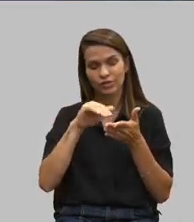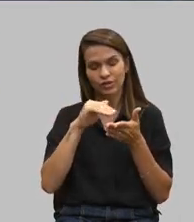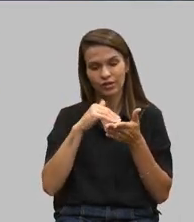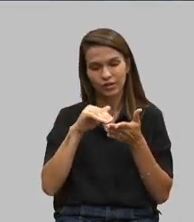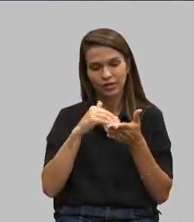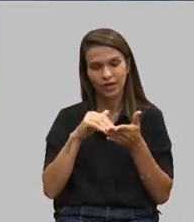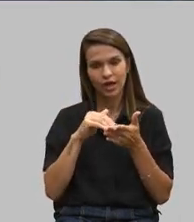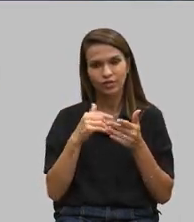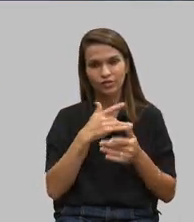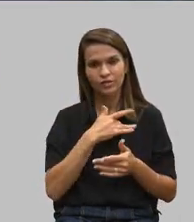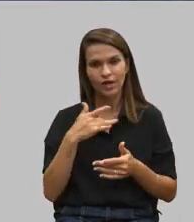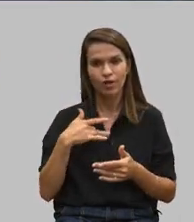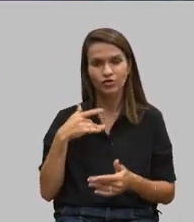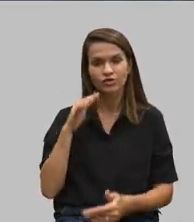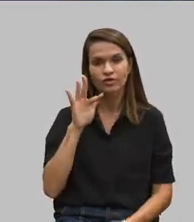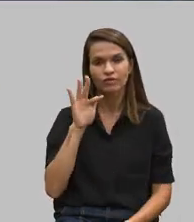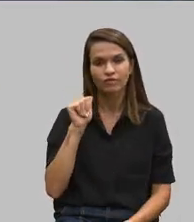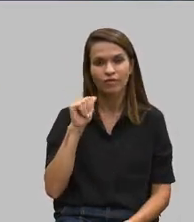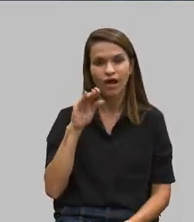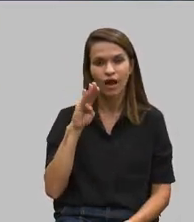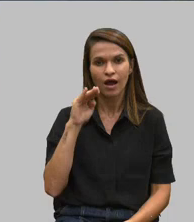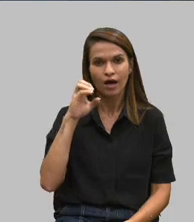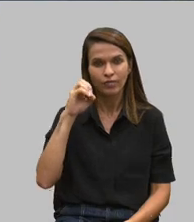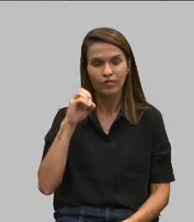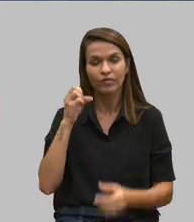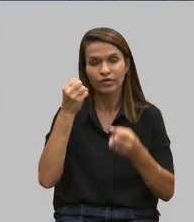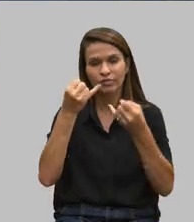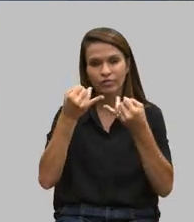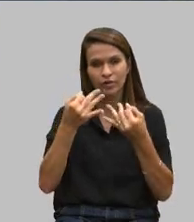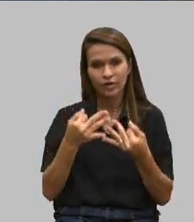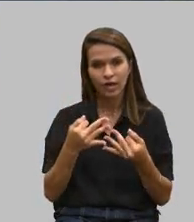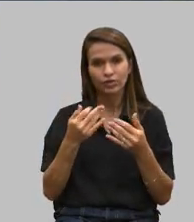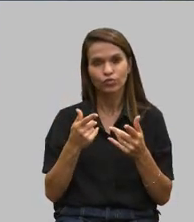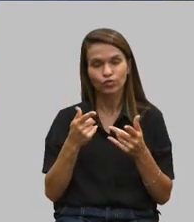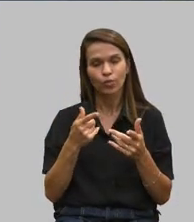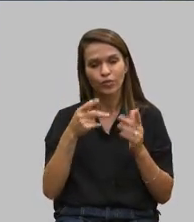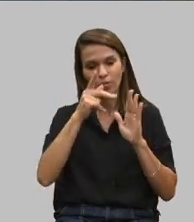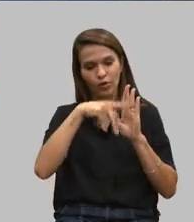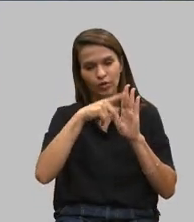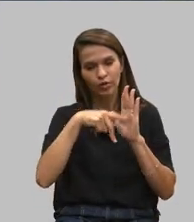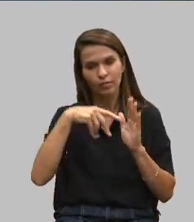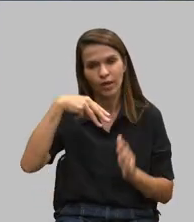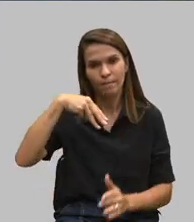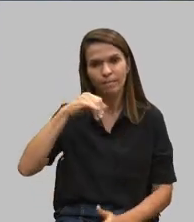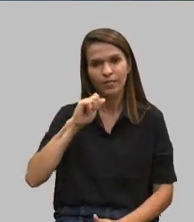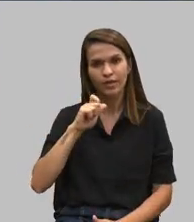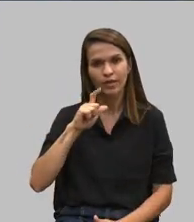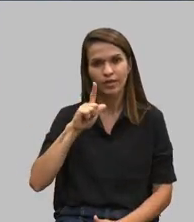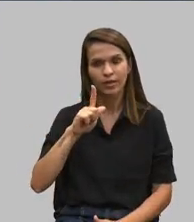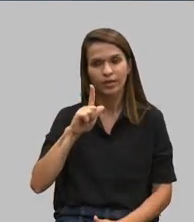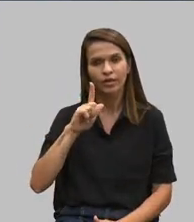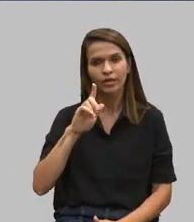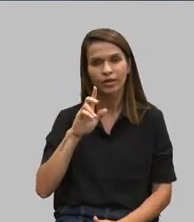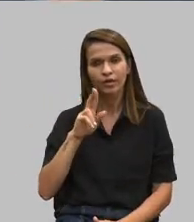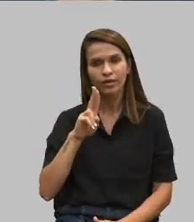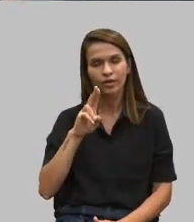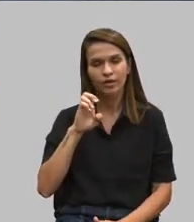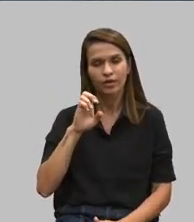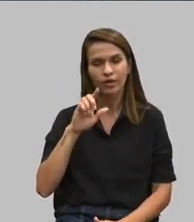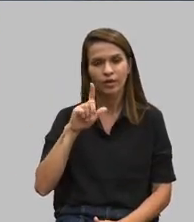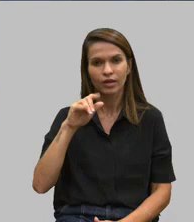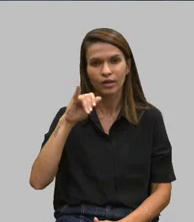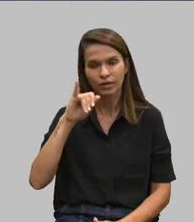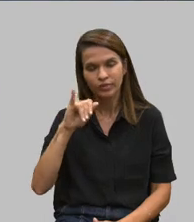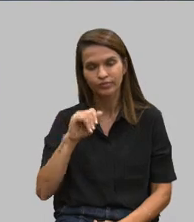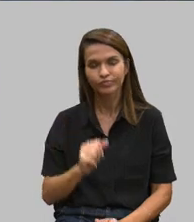baquer para falar a respeito do programa miguilim lembrando de uma outra passagem deputada Eon que a senhora